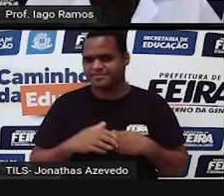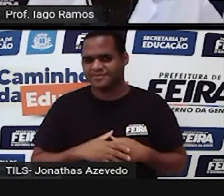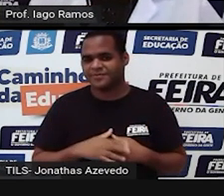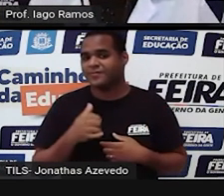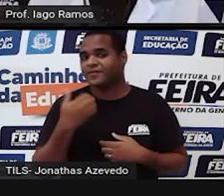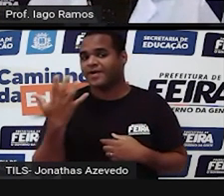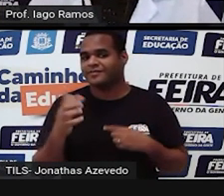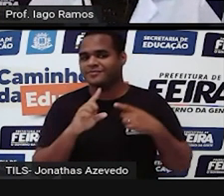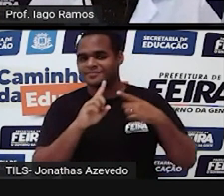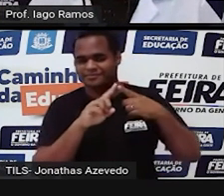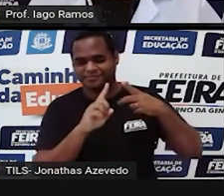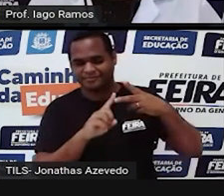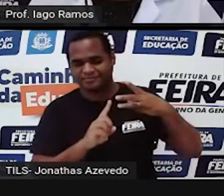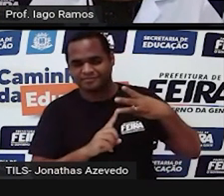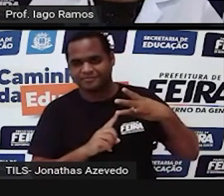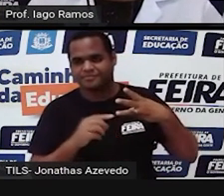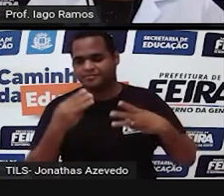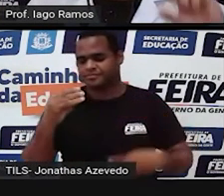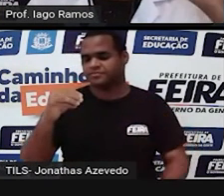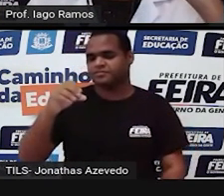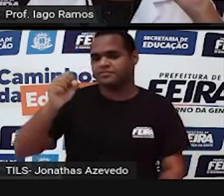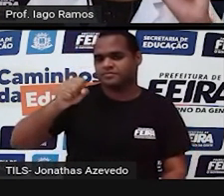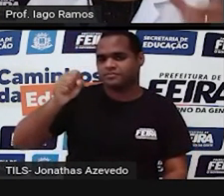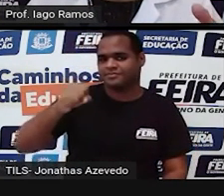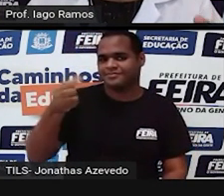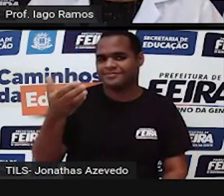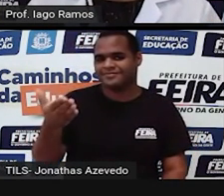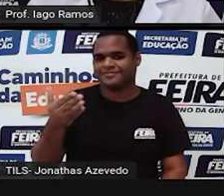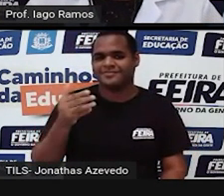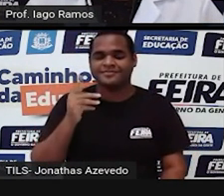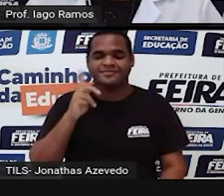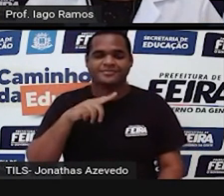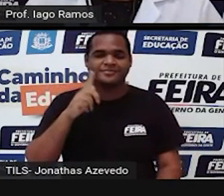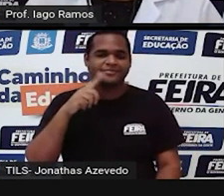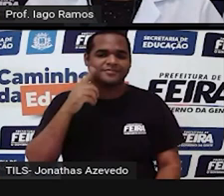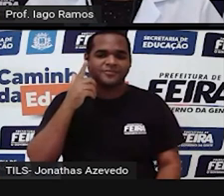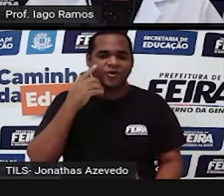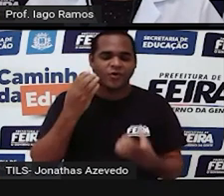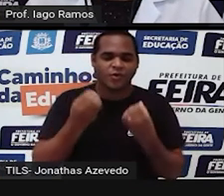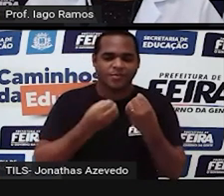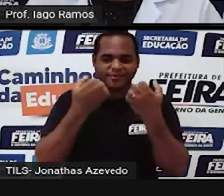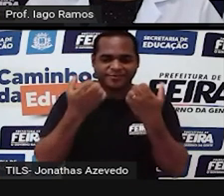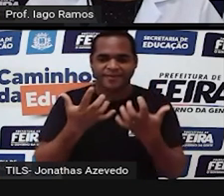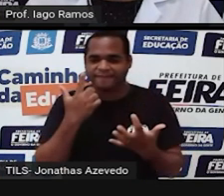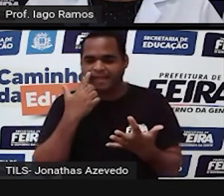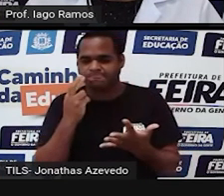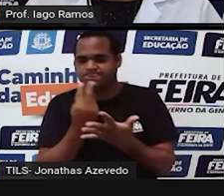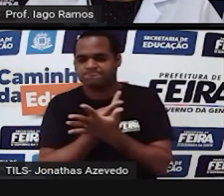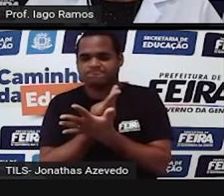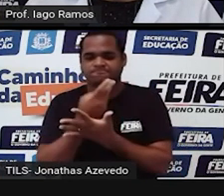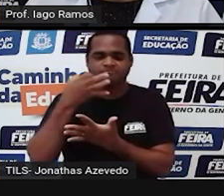segundinhos. Olha só, tempo contando. E aí a gente já vem e corrige.